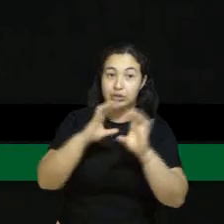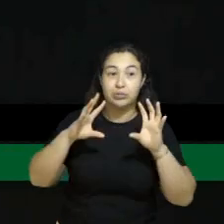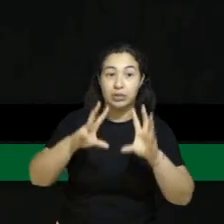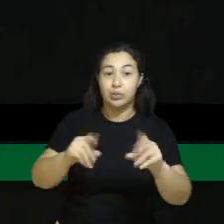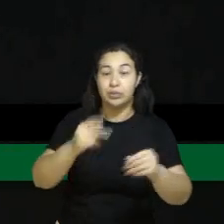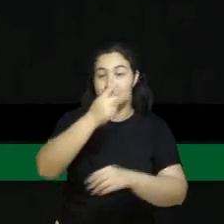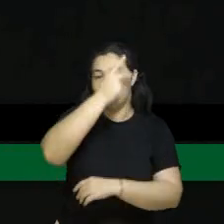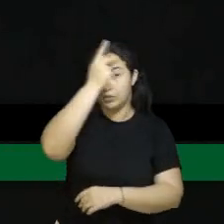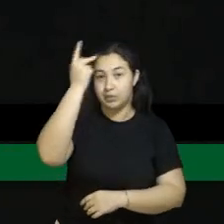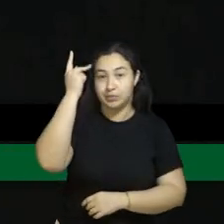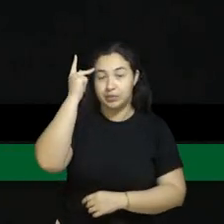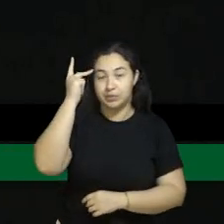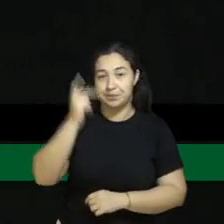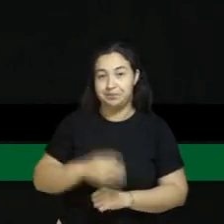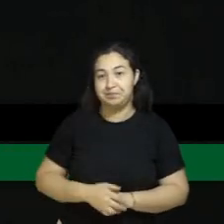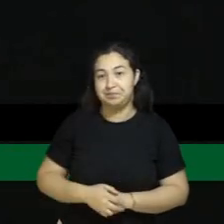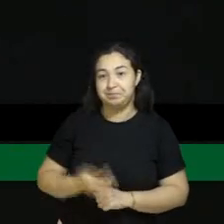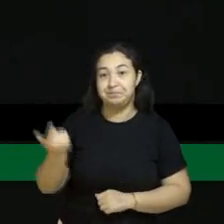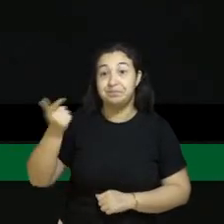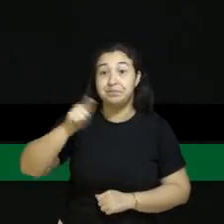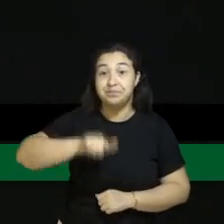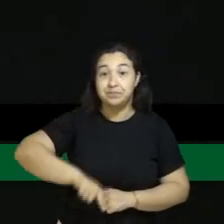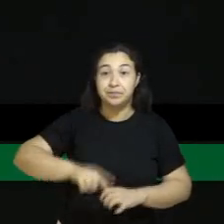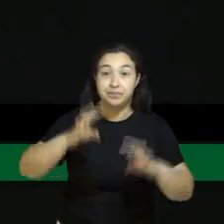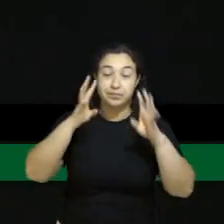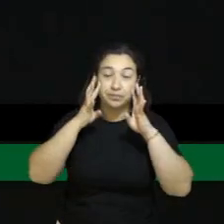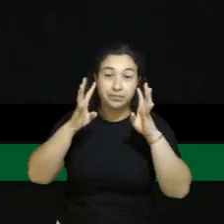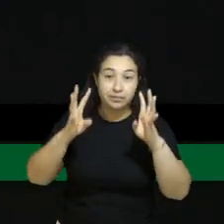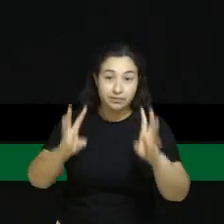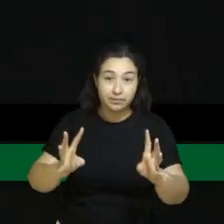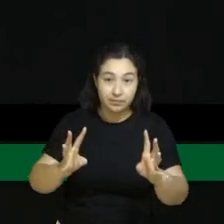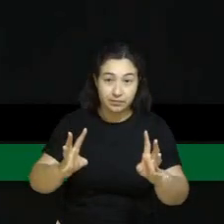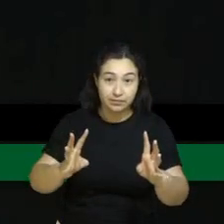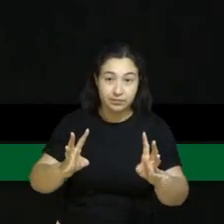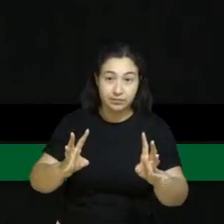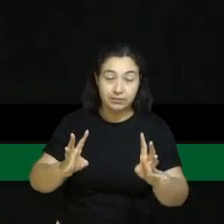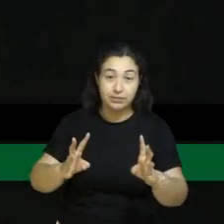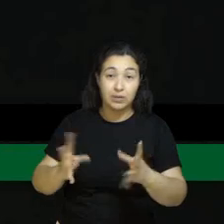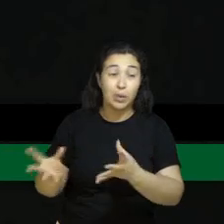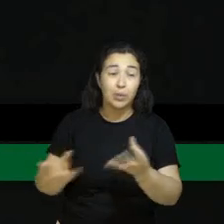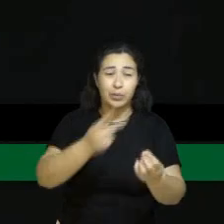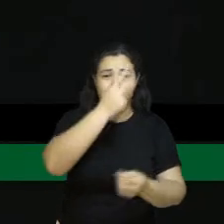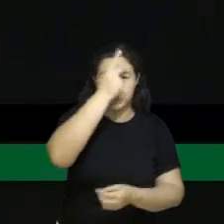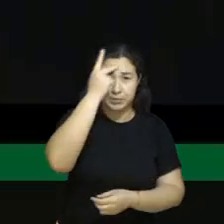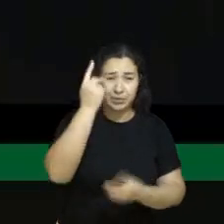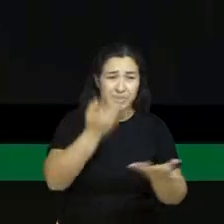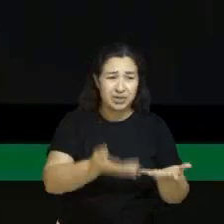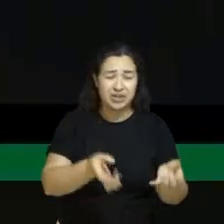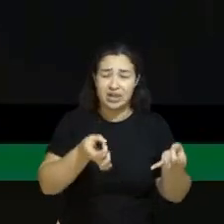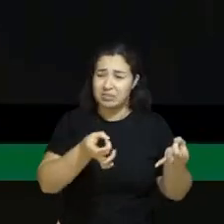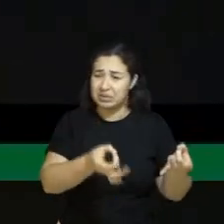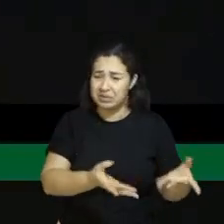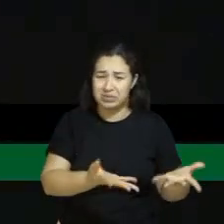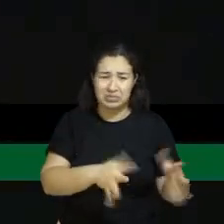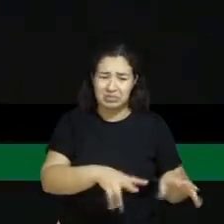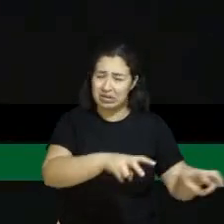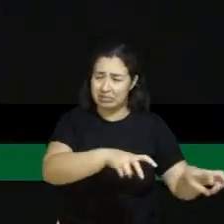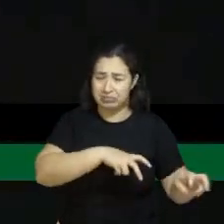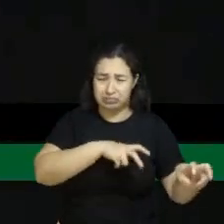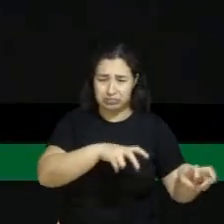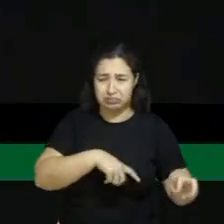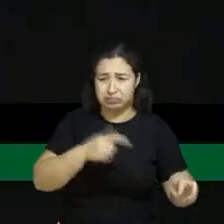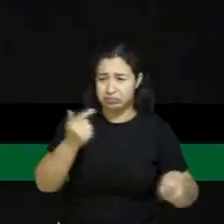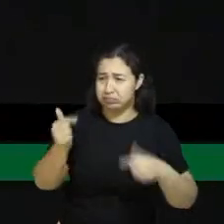demais pautas, temos que ter atenção ao êxodo rural e às dificuldades para a contratação de mão de